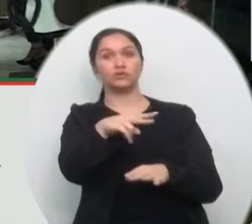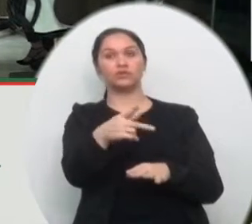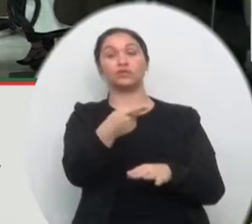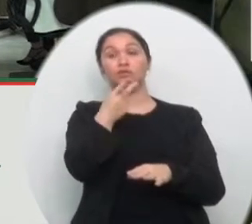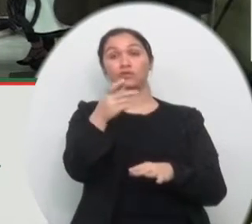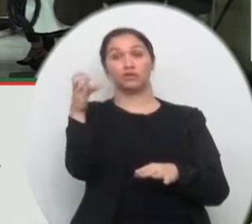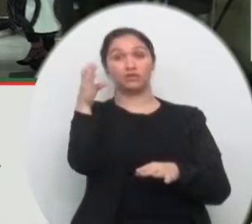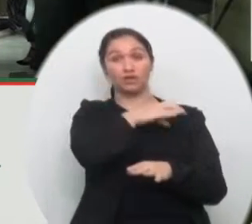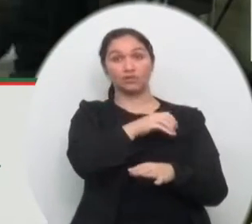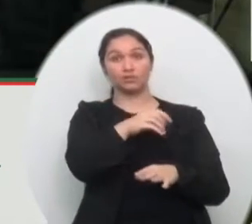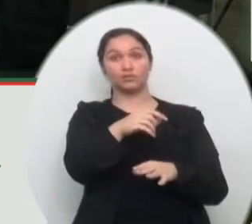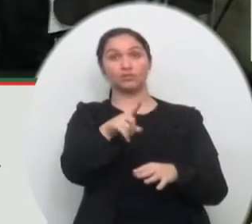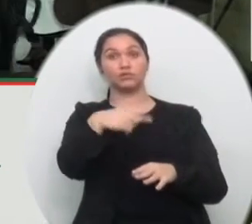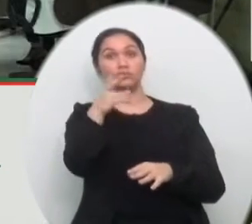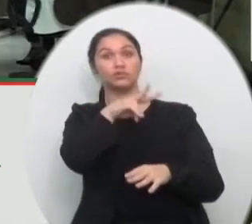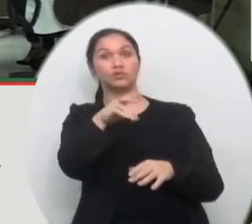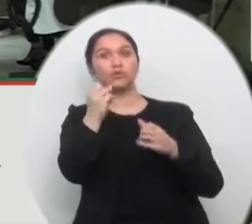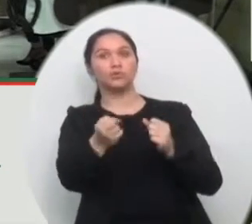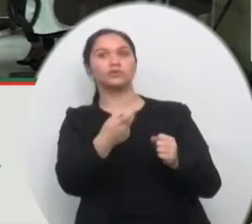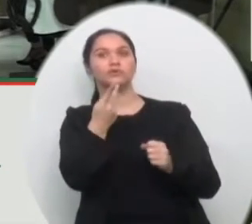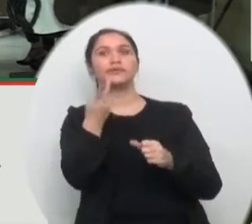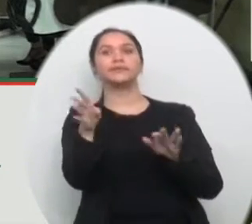demais vereadores se pronunciarem.